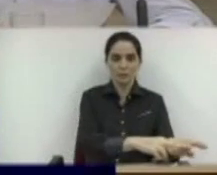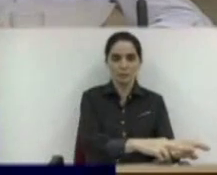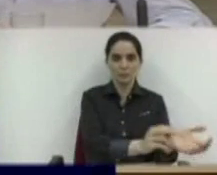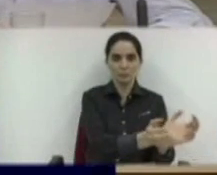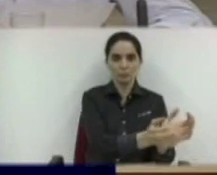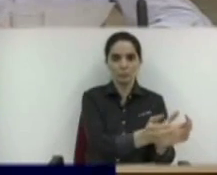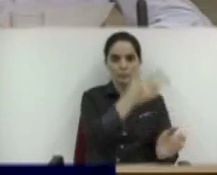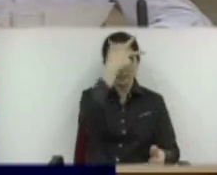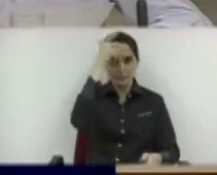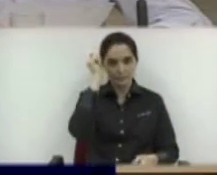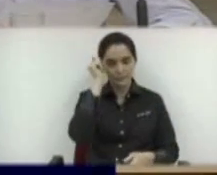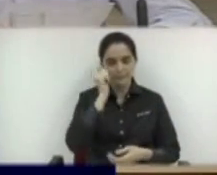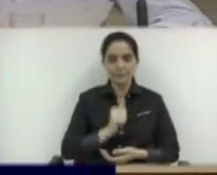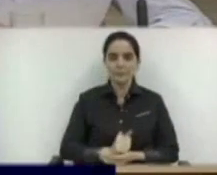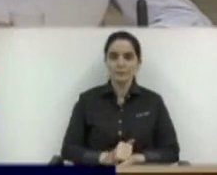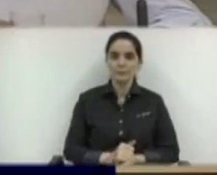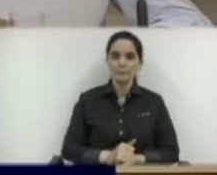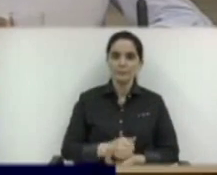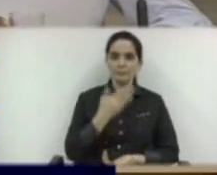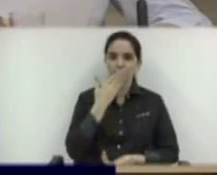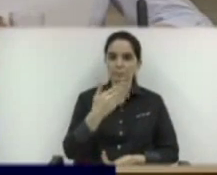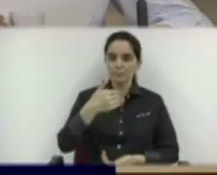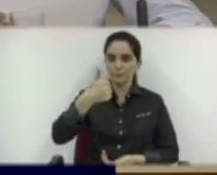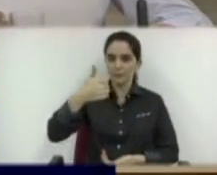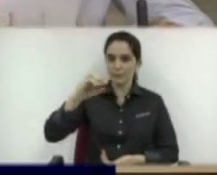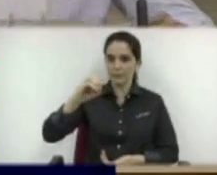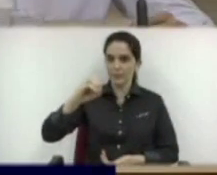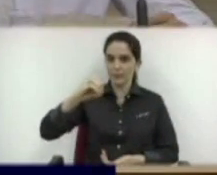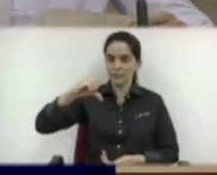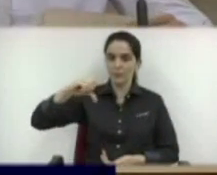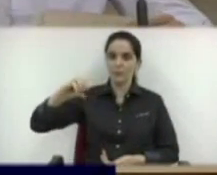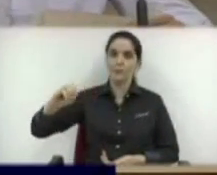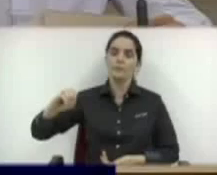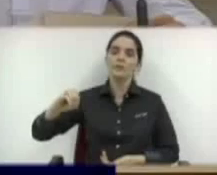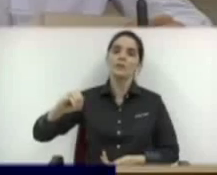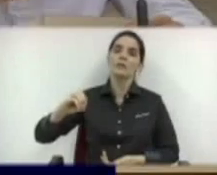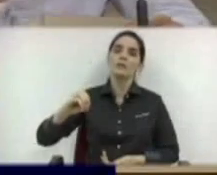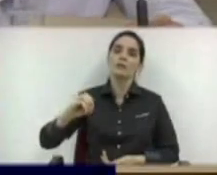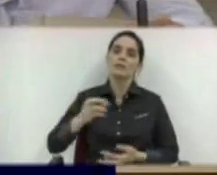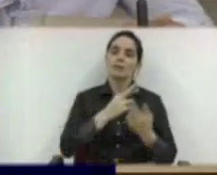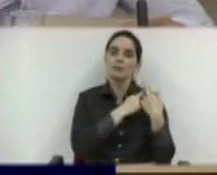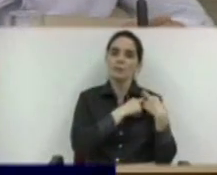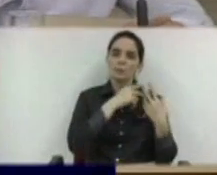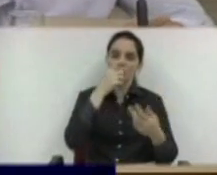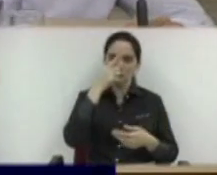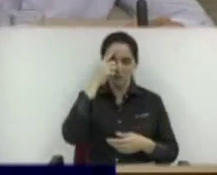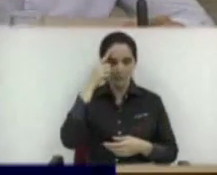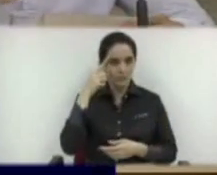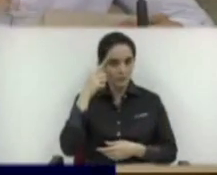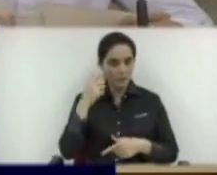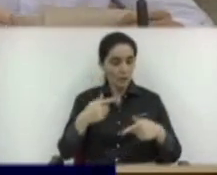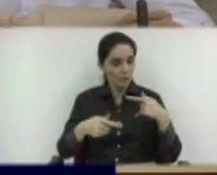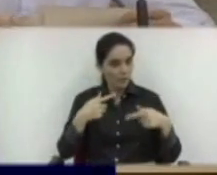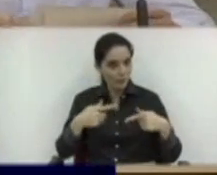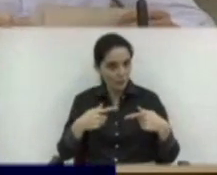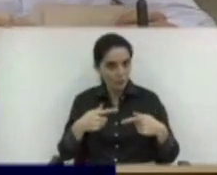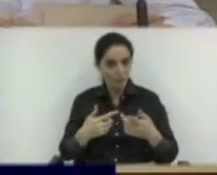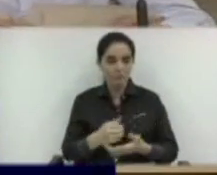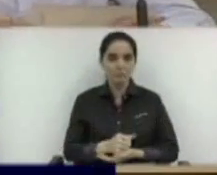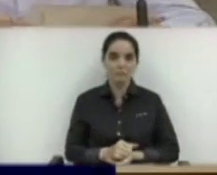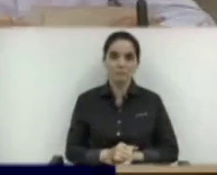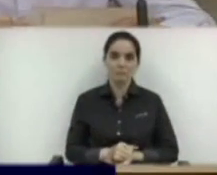ao Executivo. Requerimento 1090. Autor, vereador Wilson Nunes Cerqueira. Requerimento número 1090 em